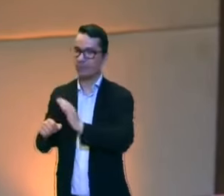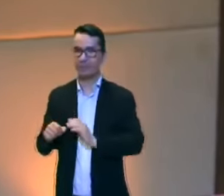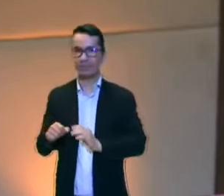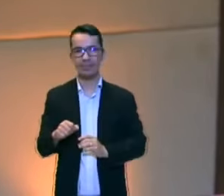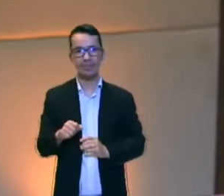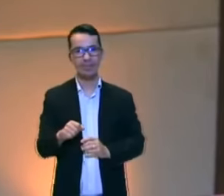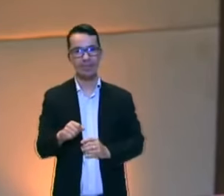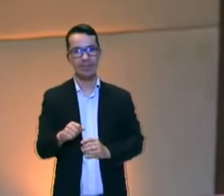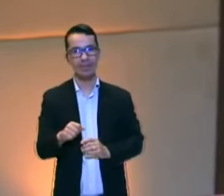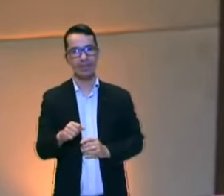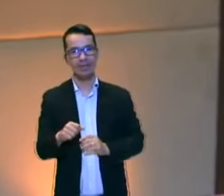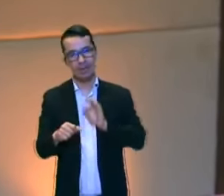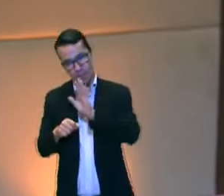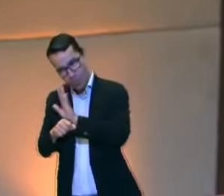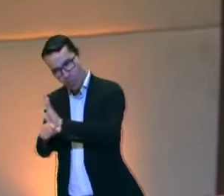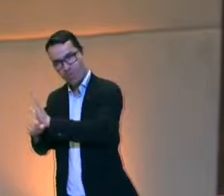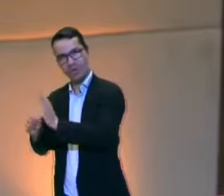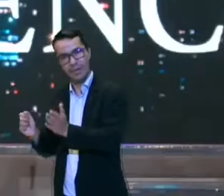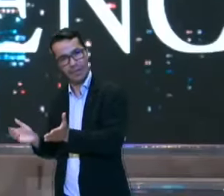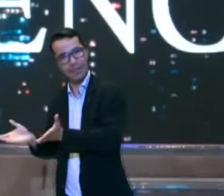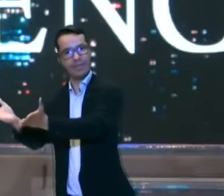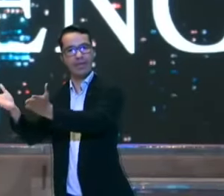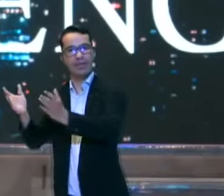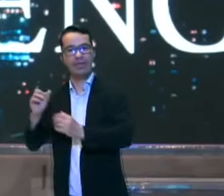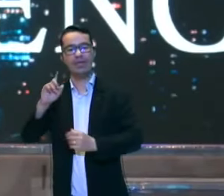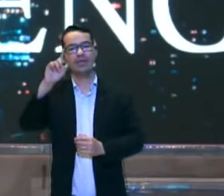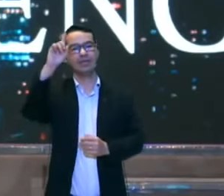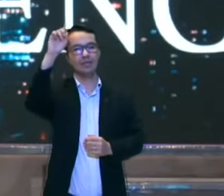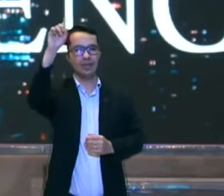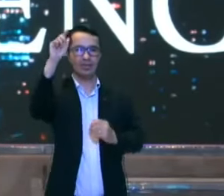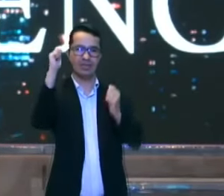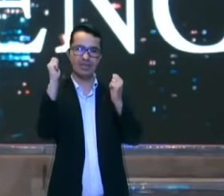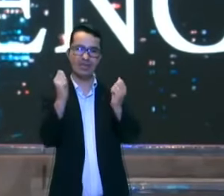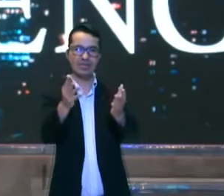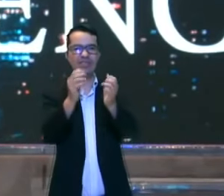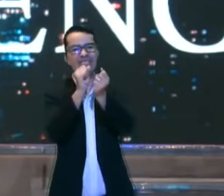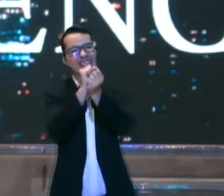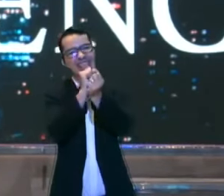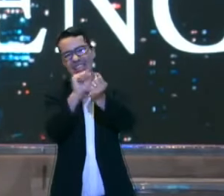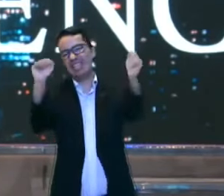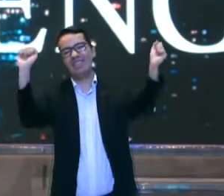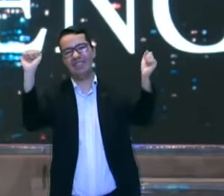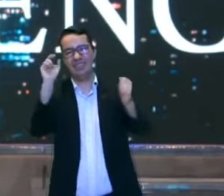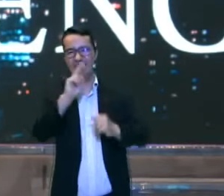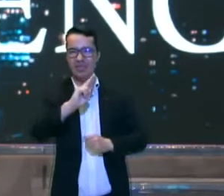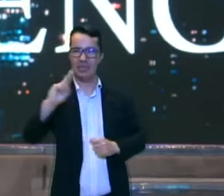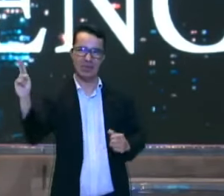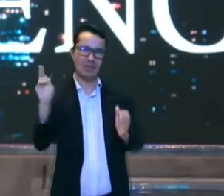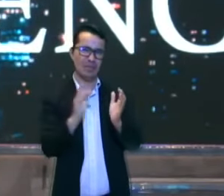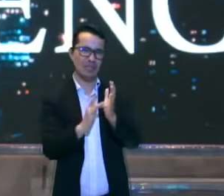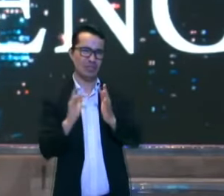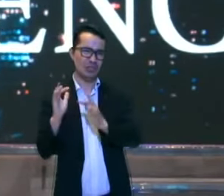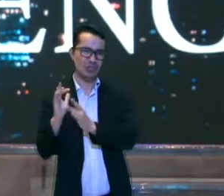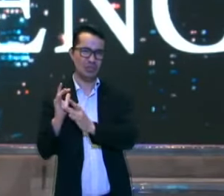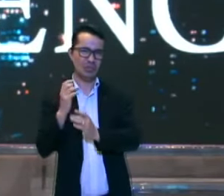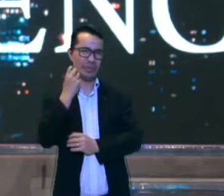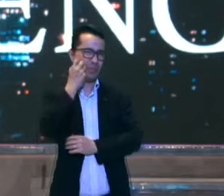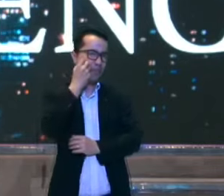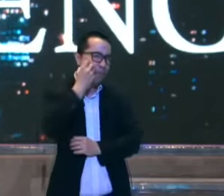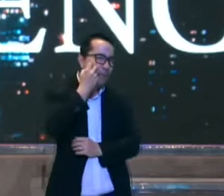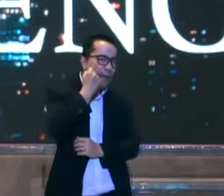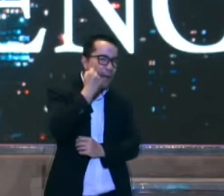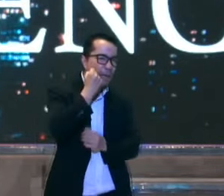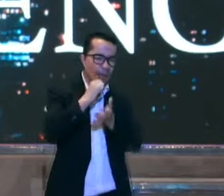E acerta. Deus vai te liberar em nome de Jesus desse veneno